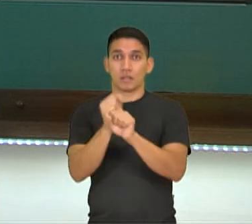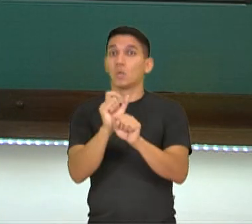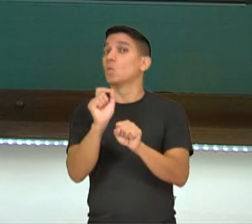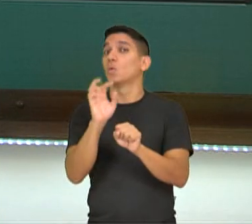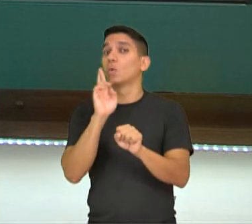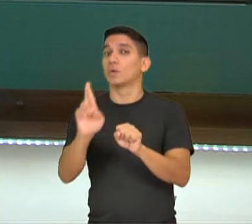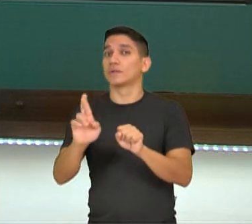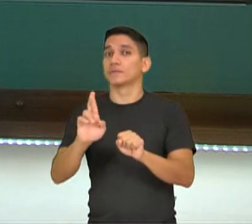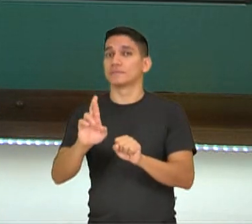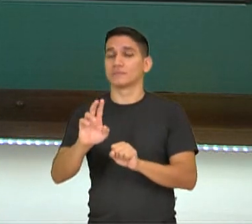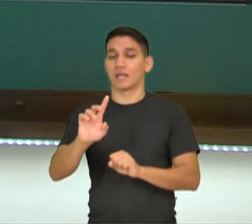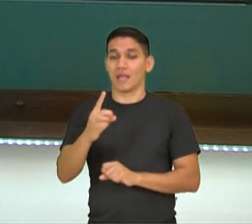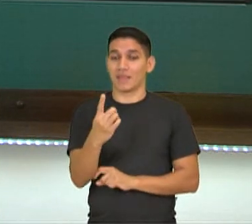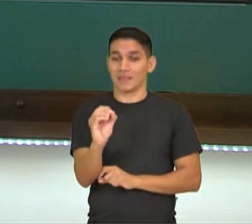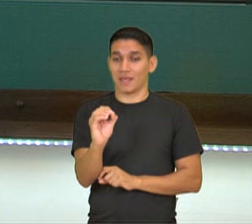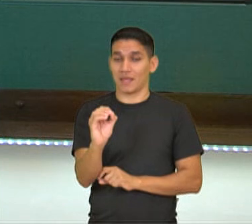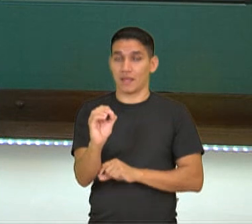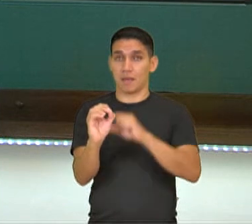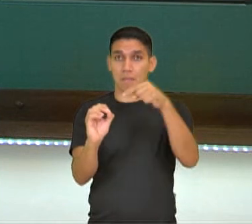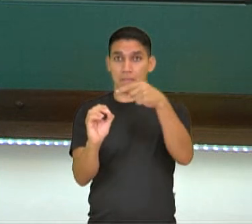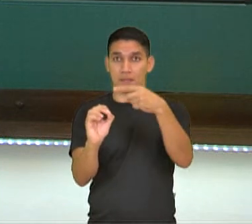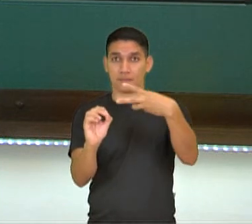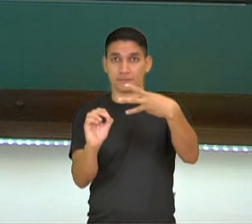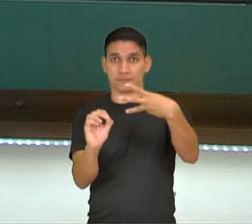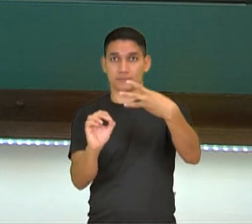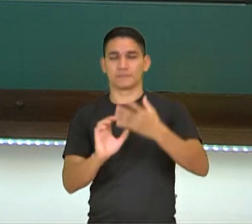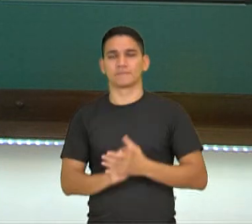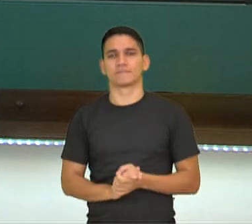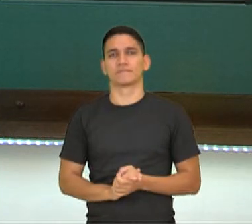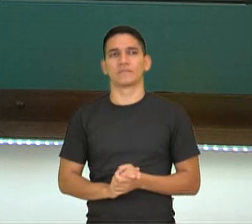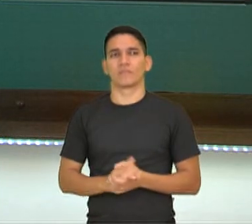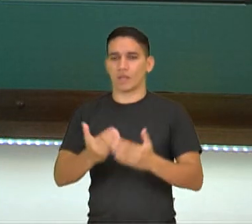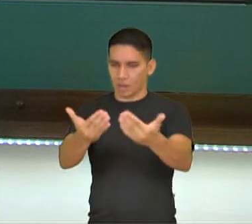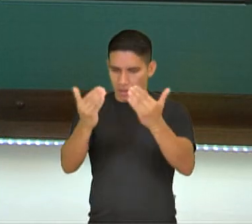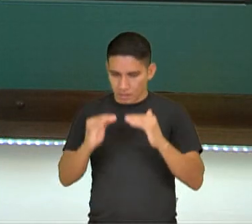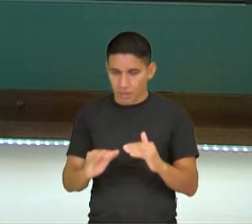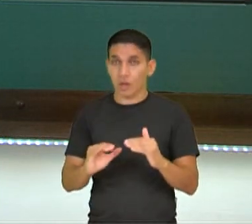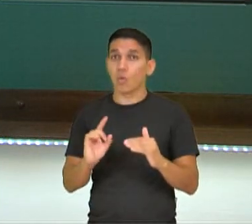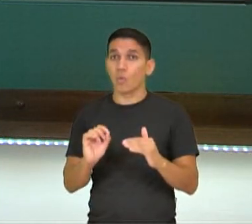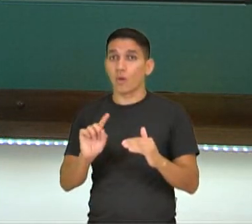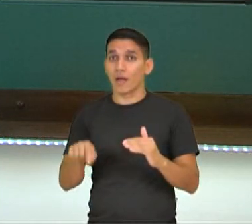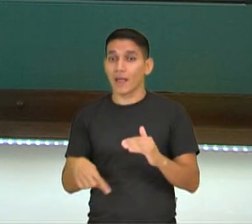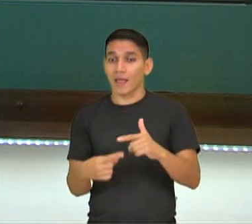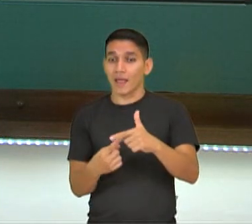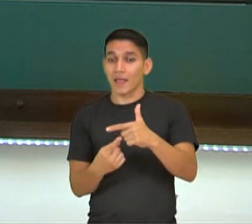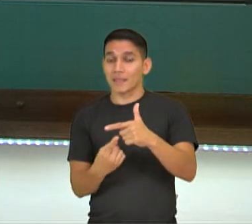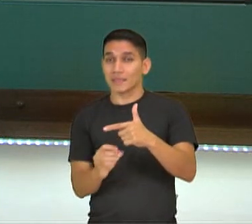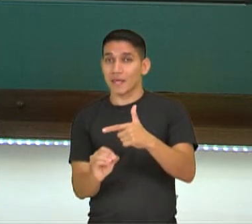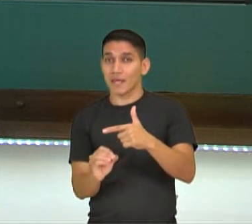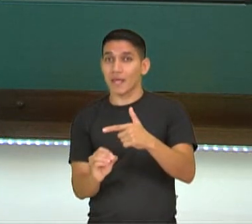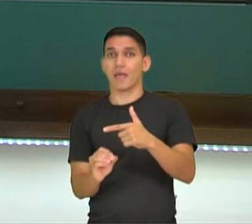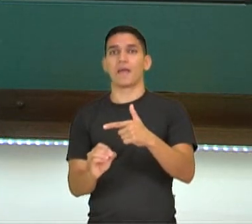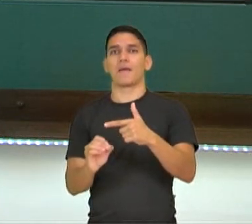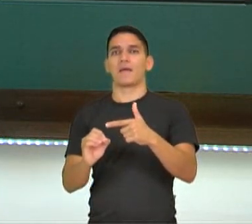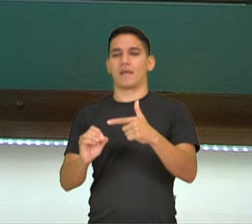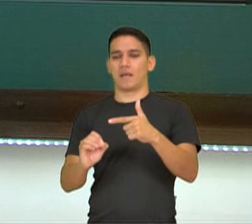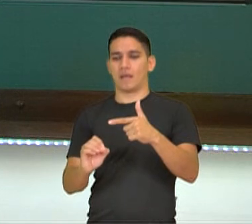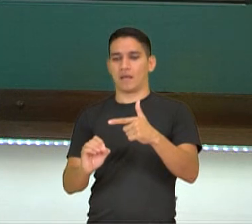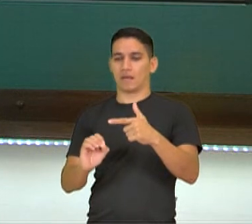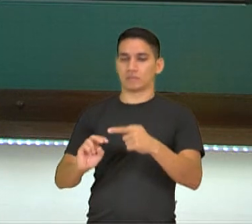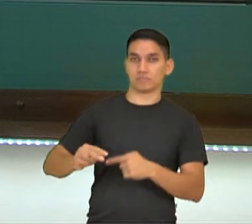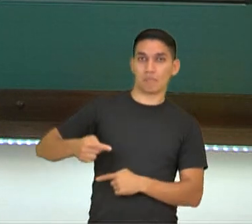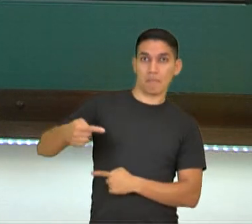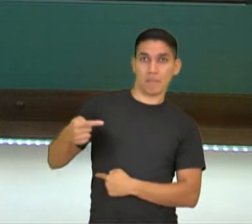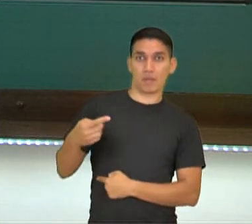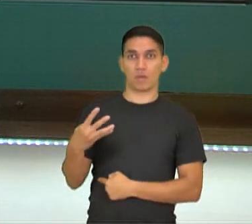de 10 elevado a menos 3. E lá embaixo ficou 10 elevado a menos 4 para eu dividir com 10 elevado a menos 3. Repete